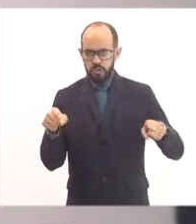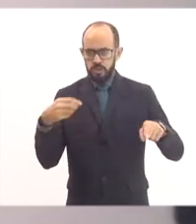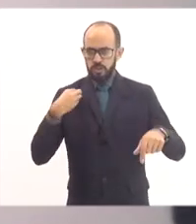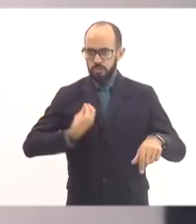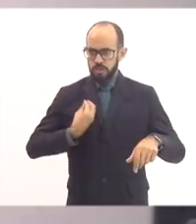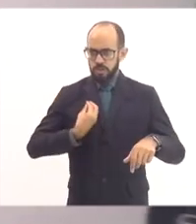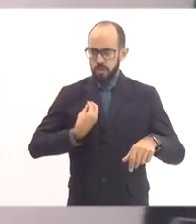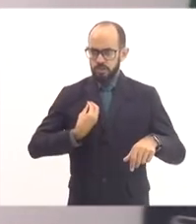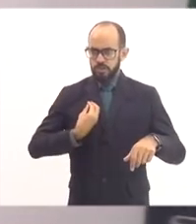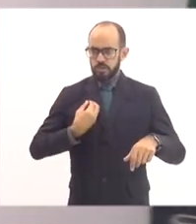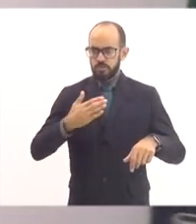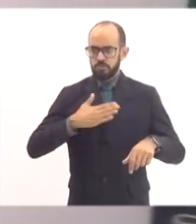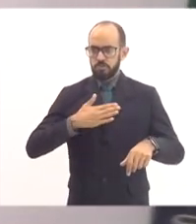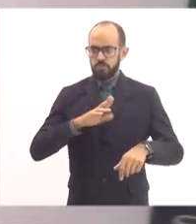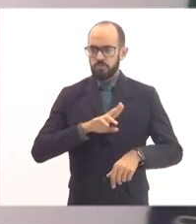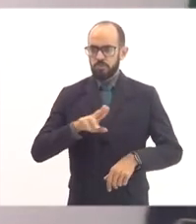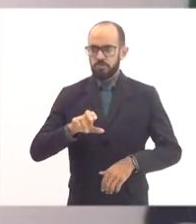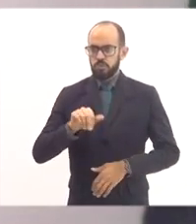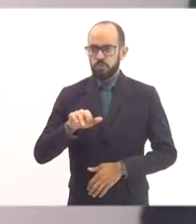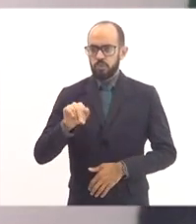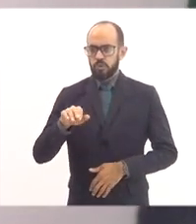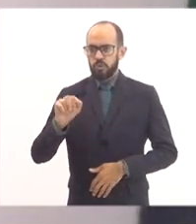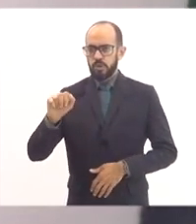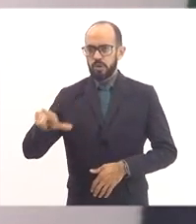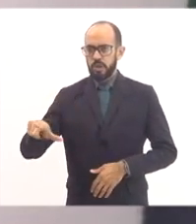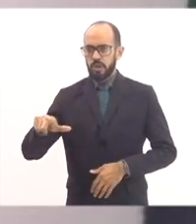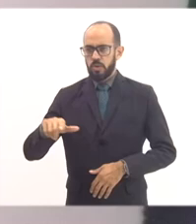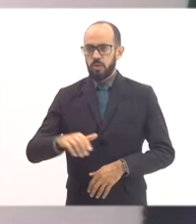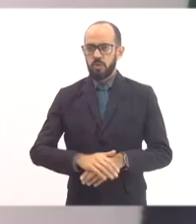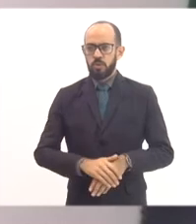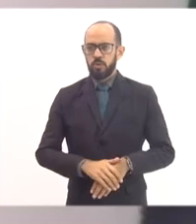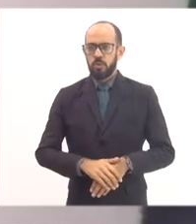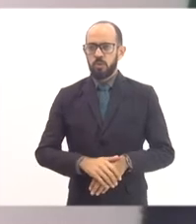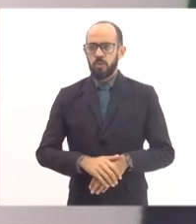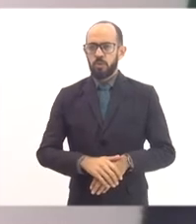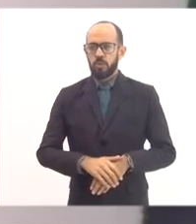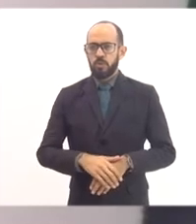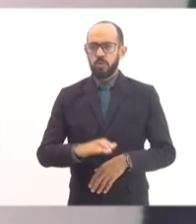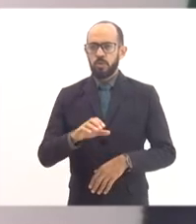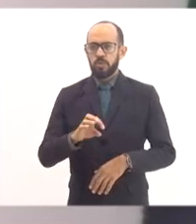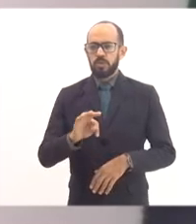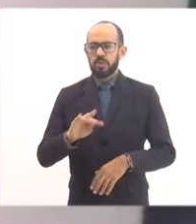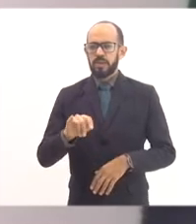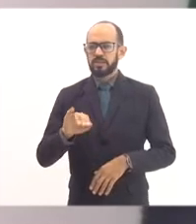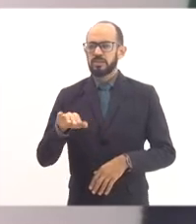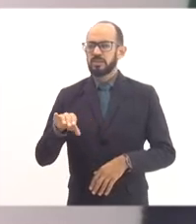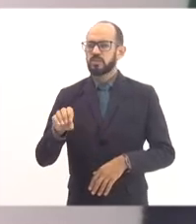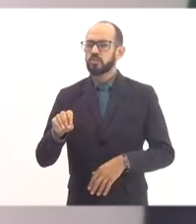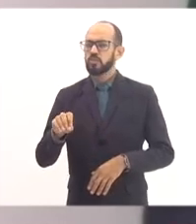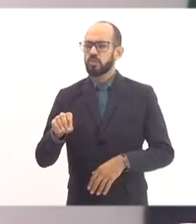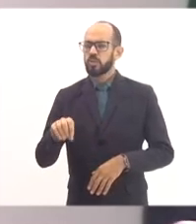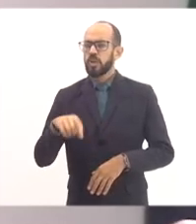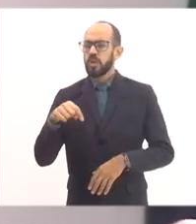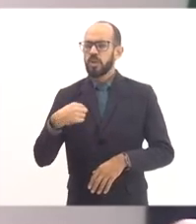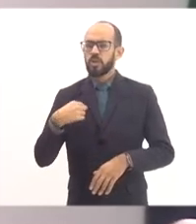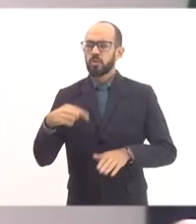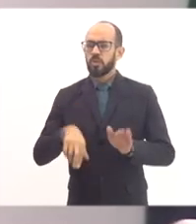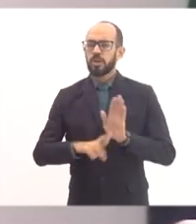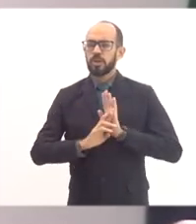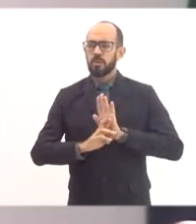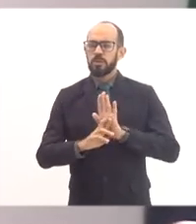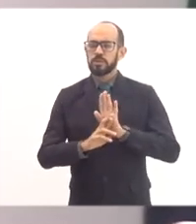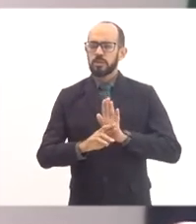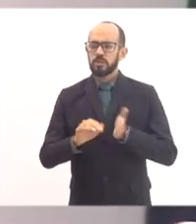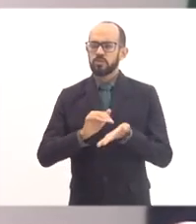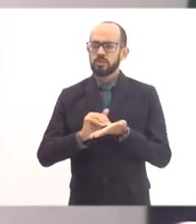Sou coronel Bucassis, subchefe administrativo do Estado-Maior-Geral do Corpo de Bombeiros Militar do Estado do Rio de Janeiro e estou aqui representando o nosso secretário